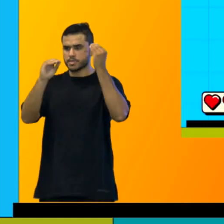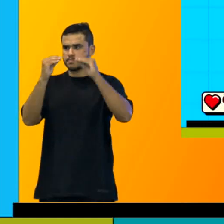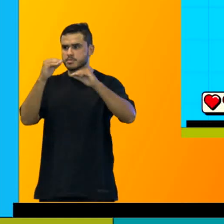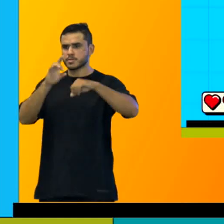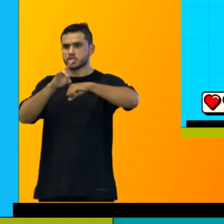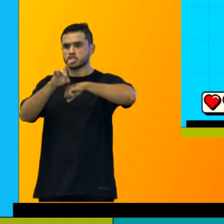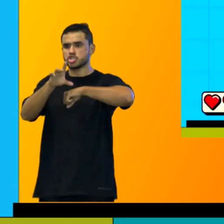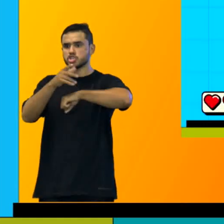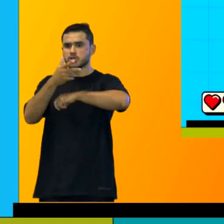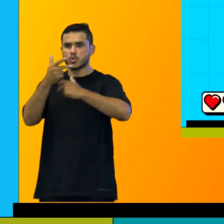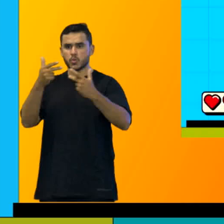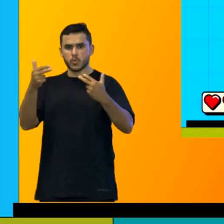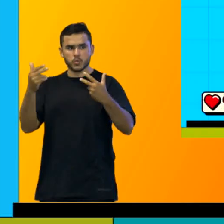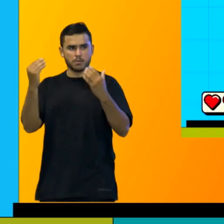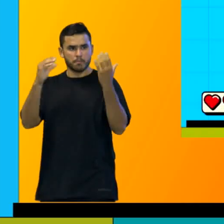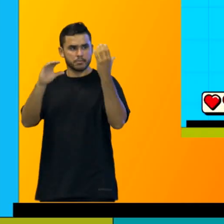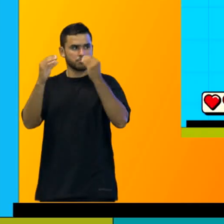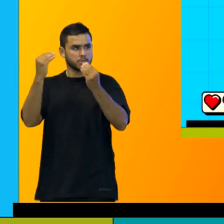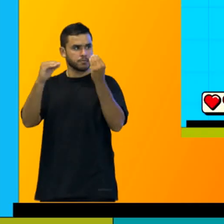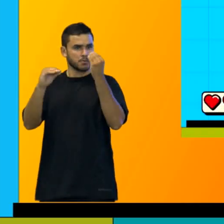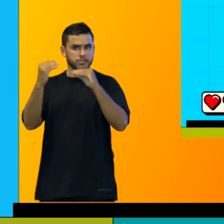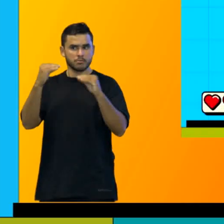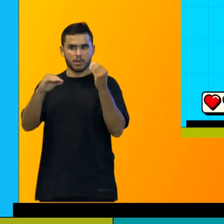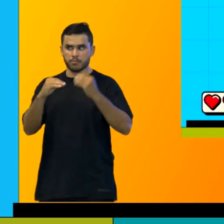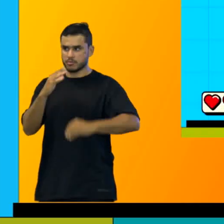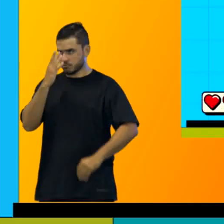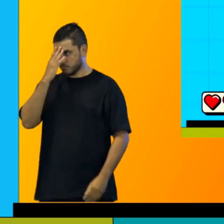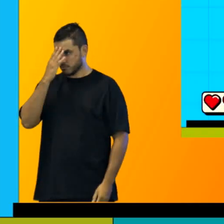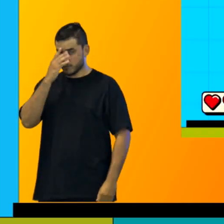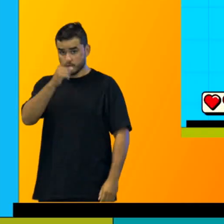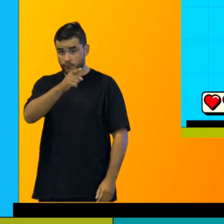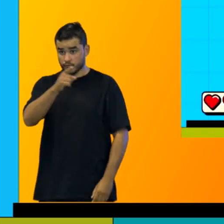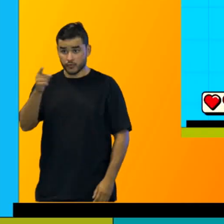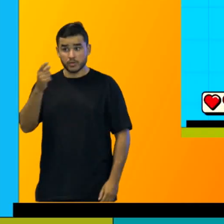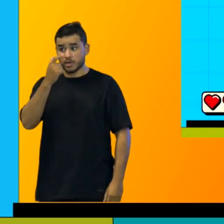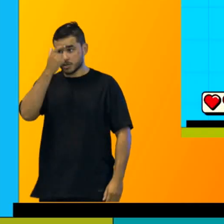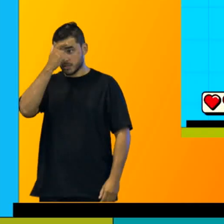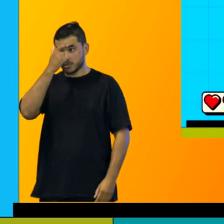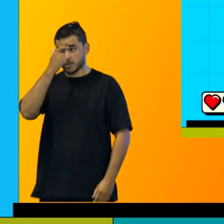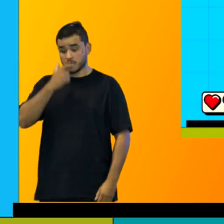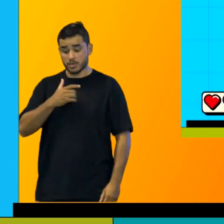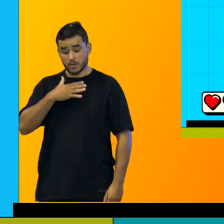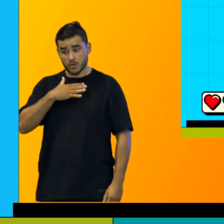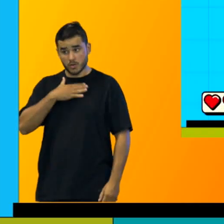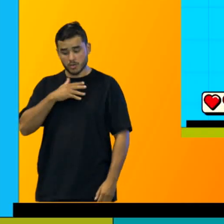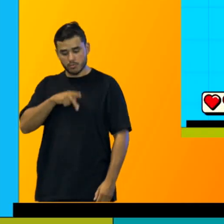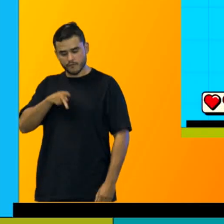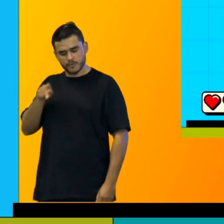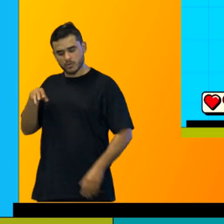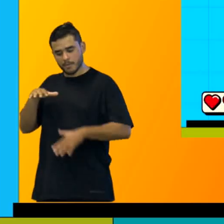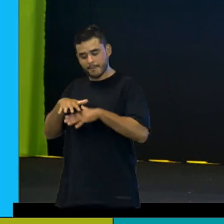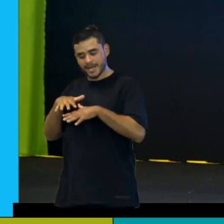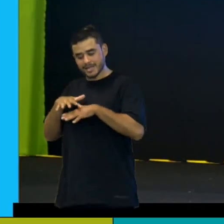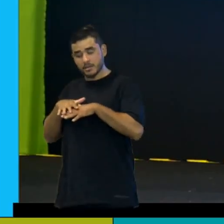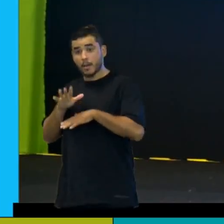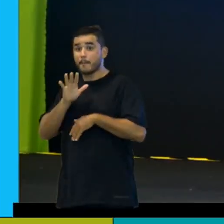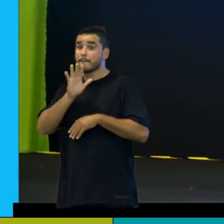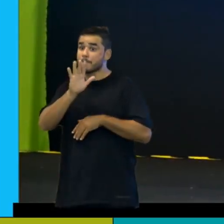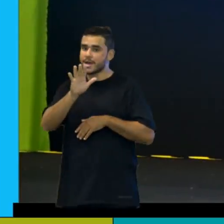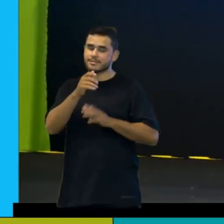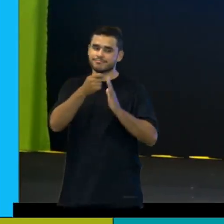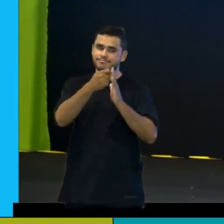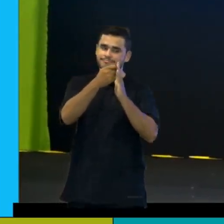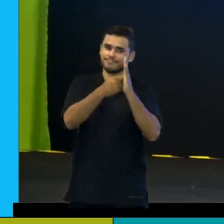importante, galera, nessa reta final, a gente estar atento à redação, galera. Eu sou professor de matemática, mas a redação é